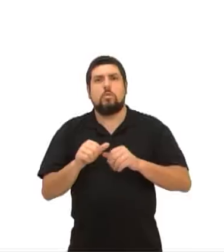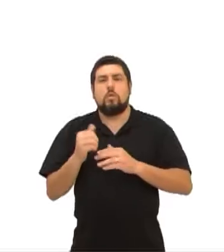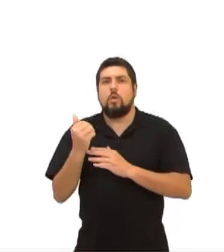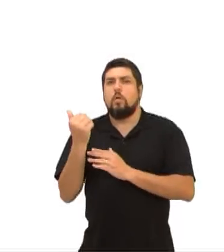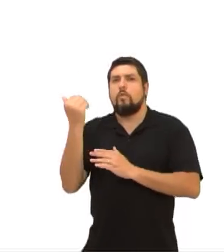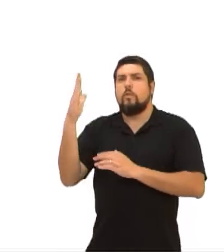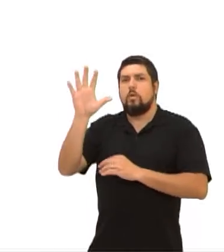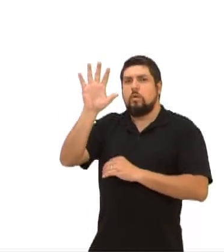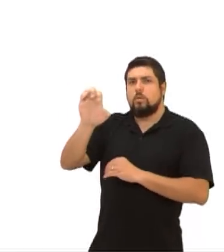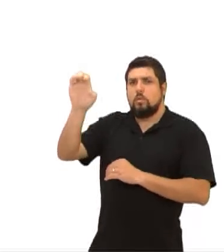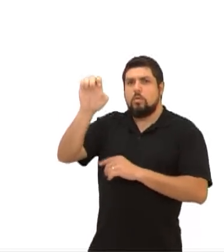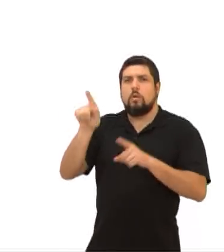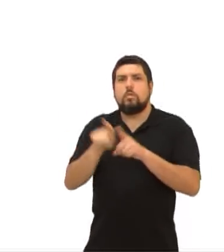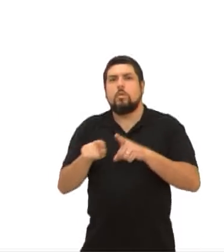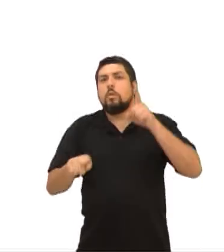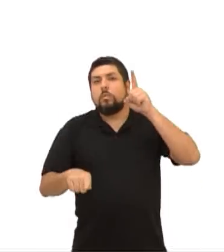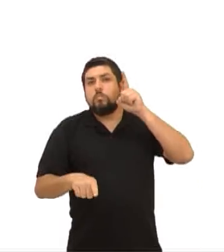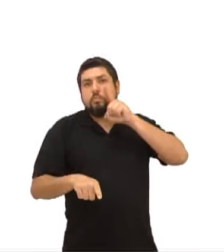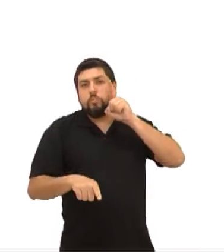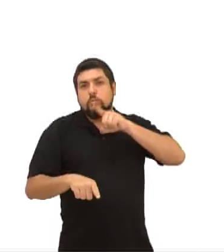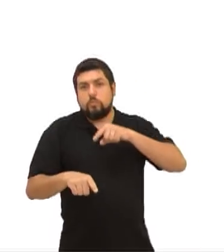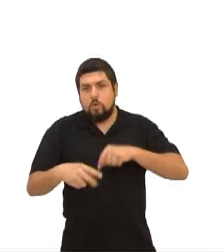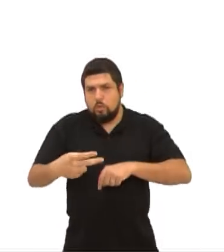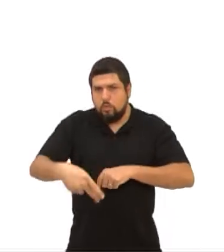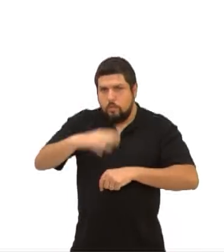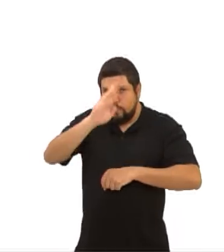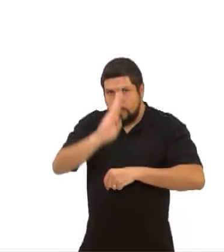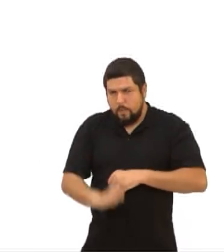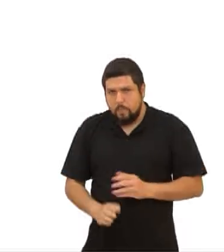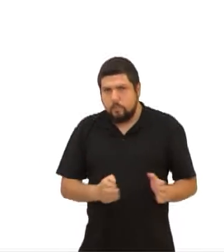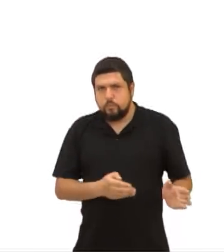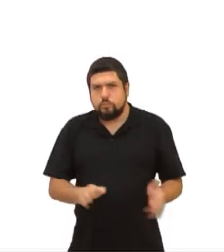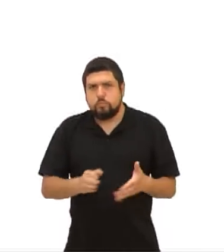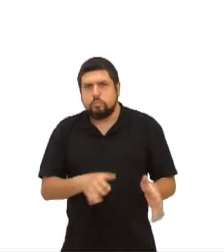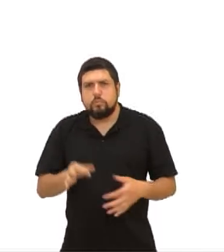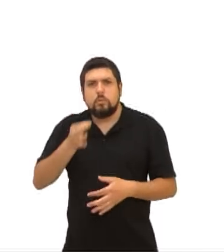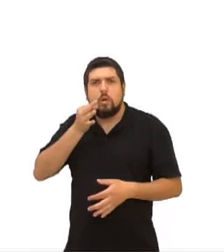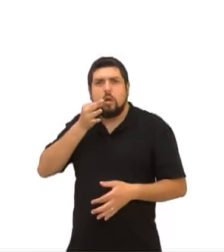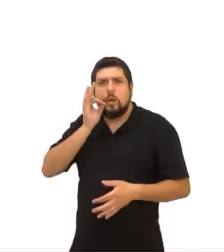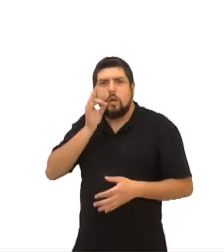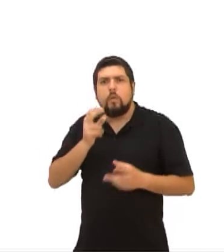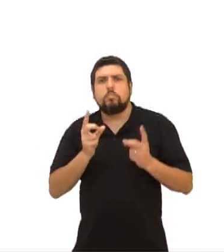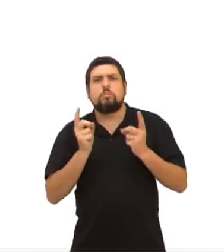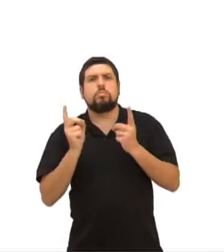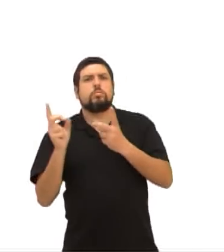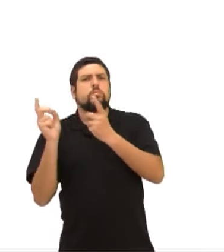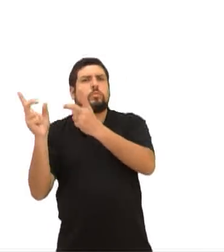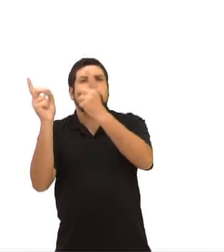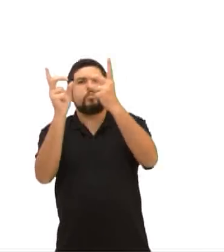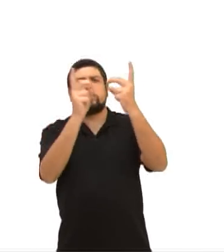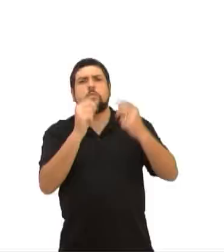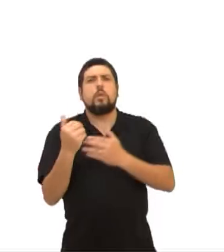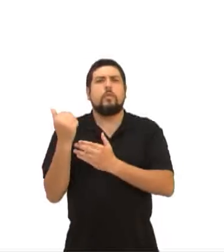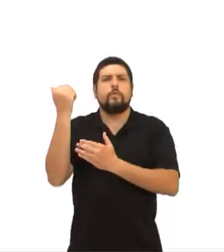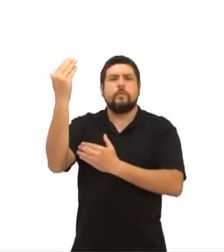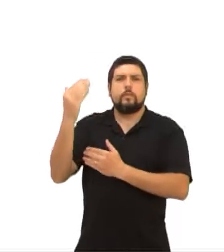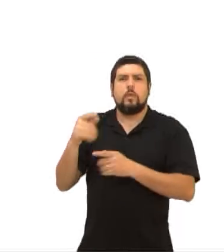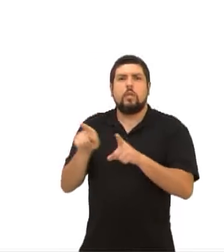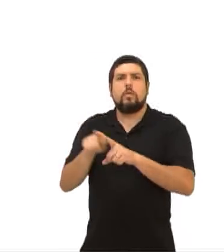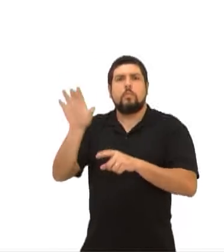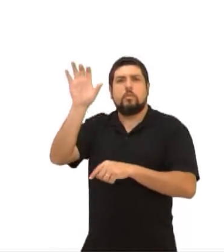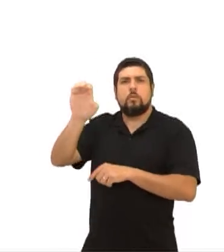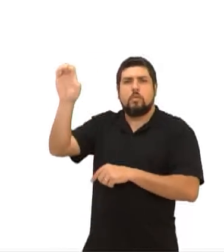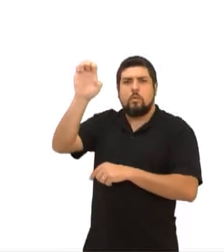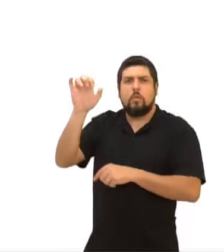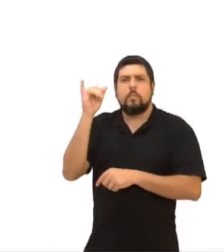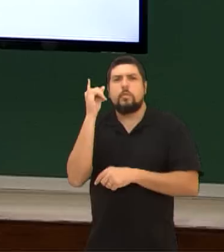na Europa e nos Estados Unidos. Esse café que a gente conhece hoje, ele começa a ser consumido fora do Brasil. Então ele vai chegar na Europa, vai chegar